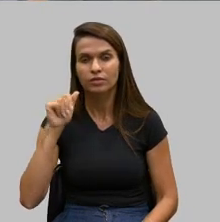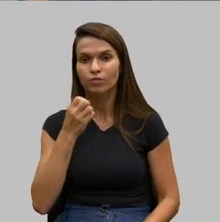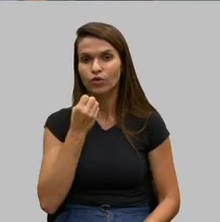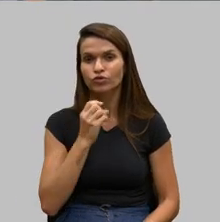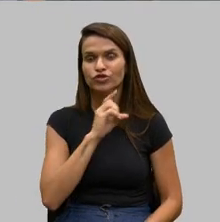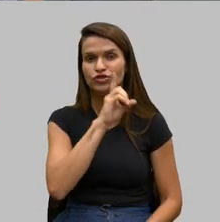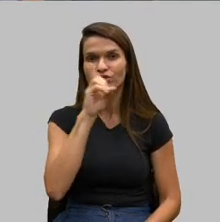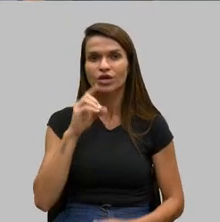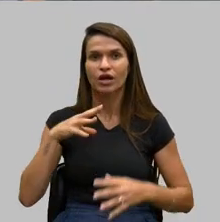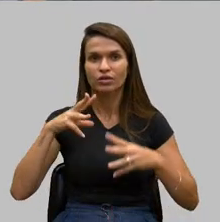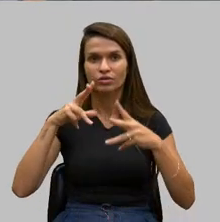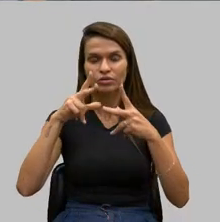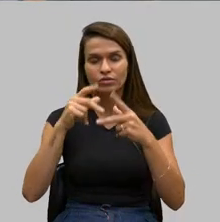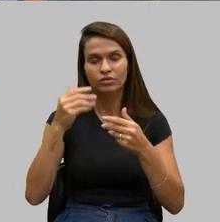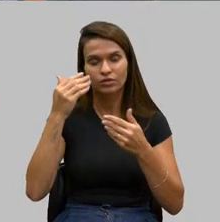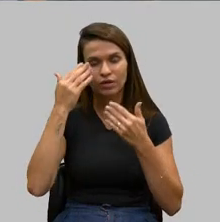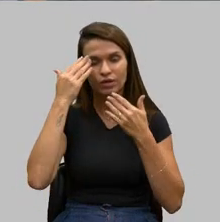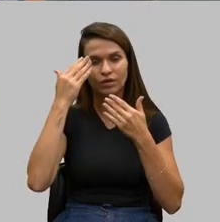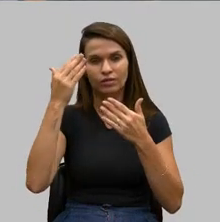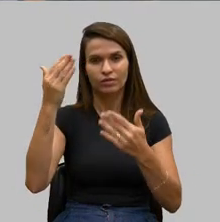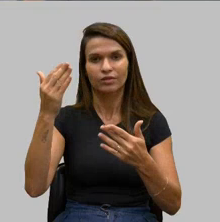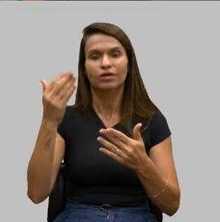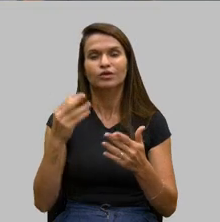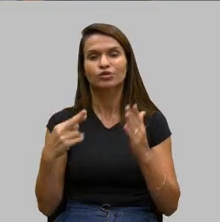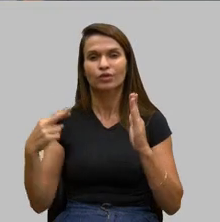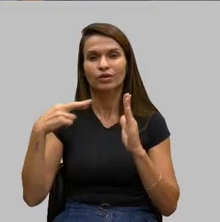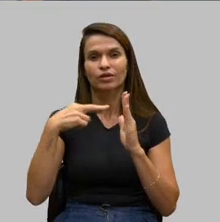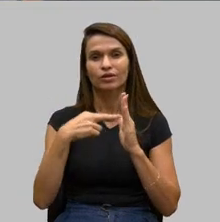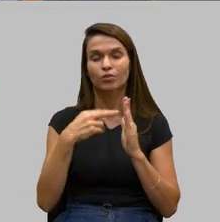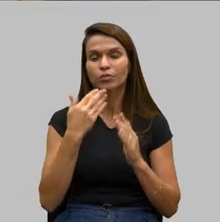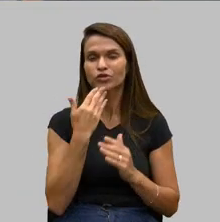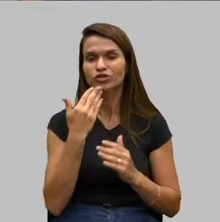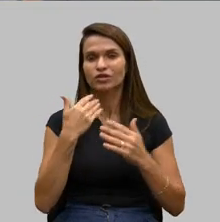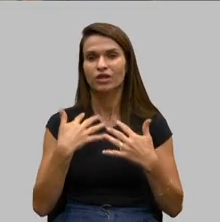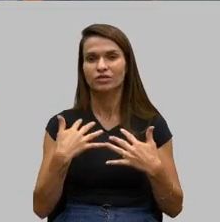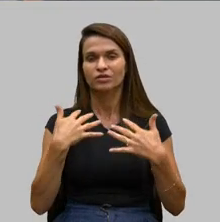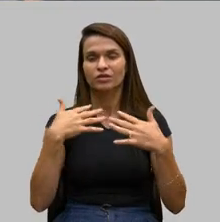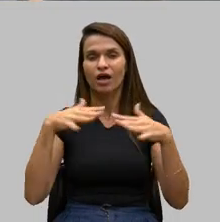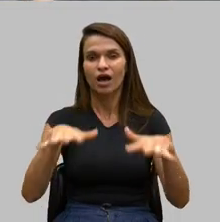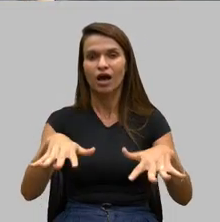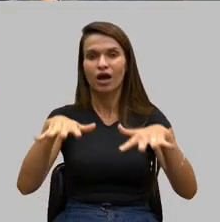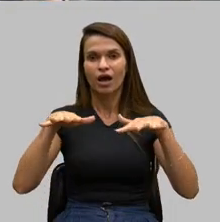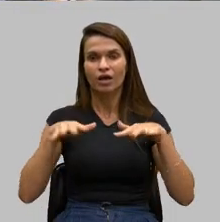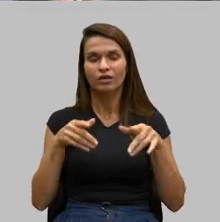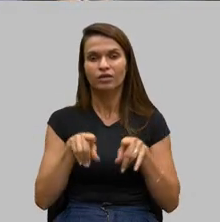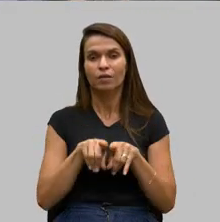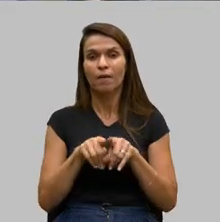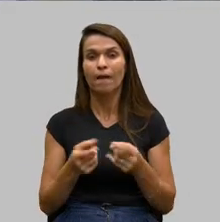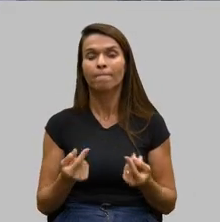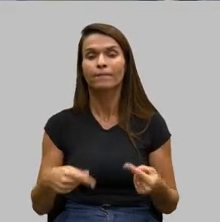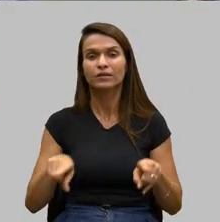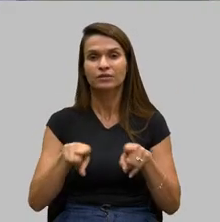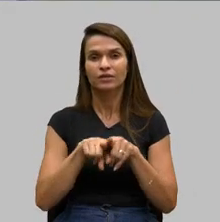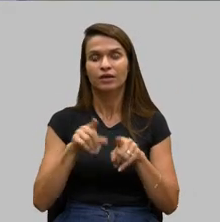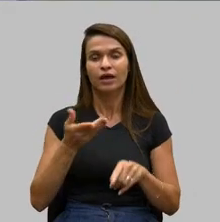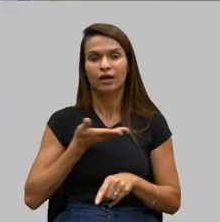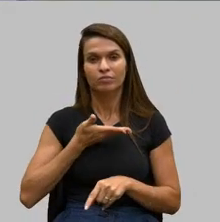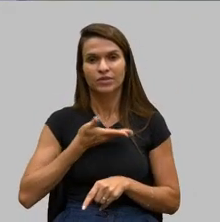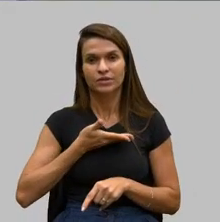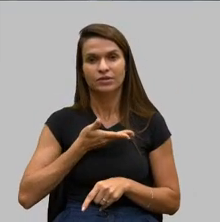agradeço eh o requerimento o pedido nessa audiência e também a parceria a amizade né que